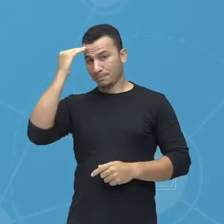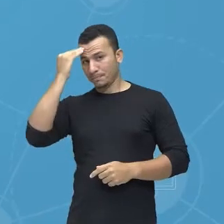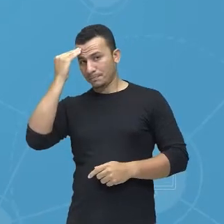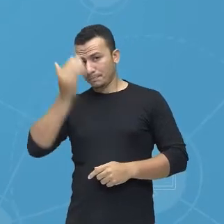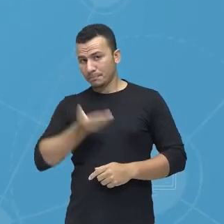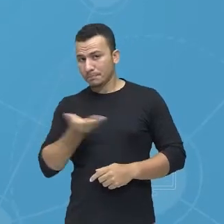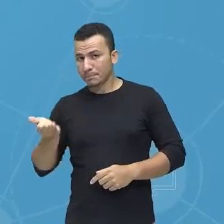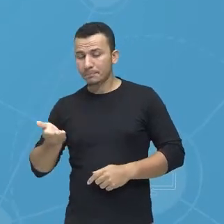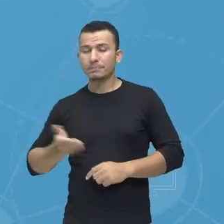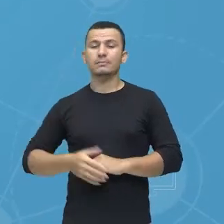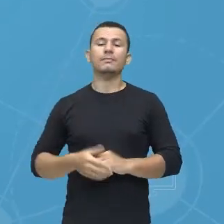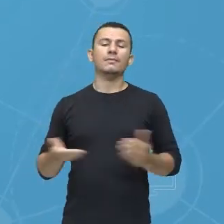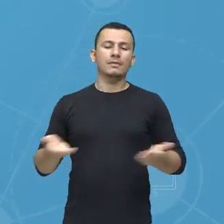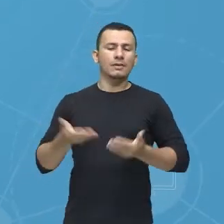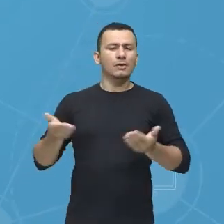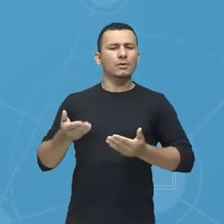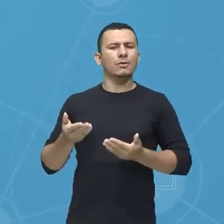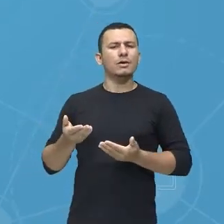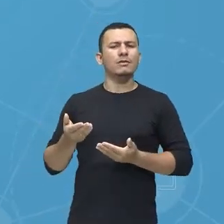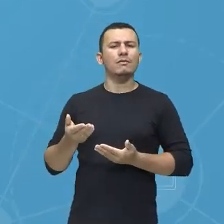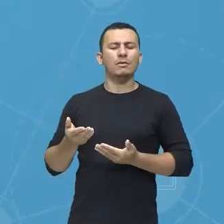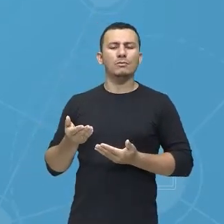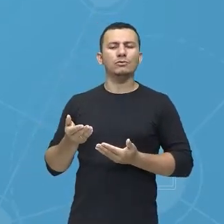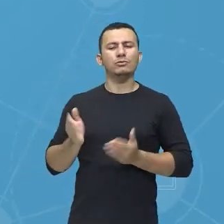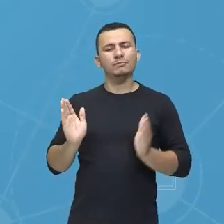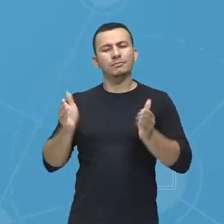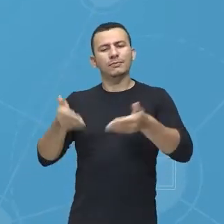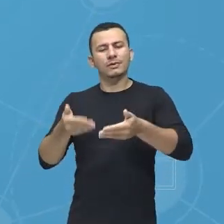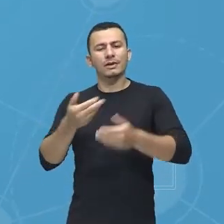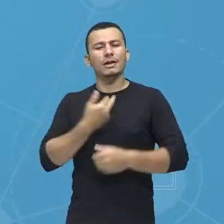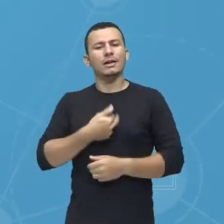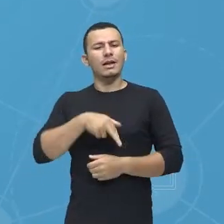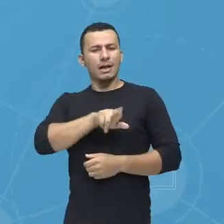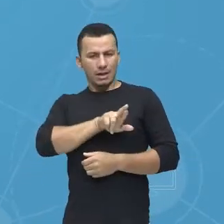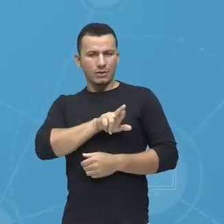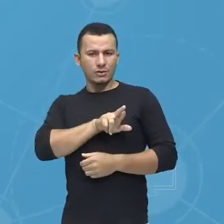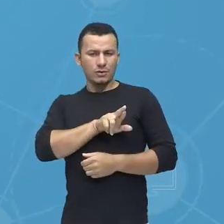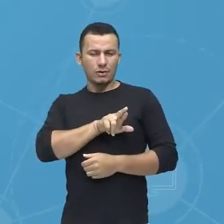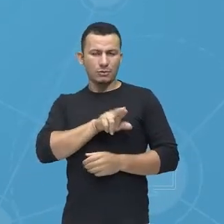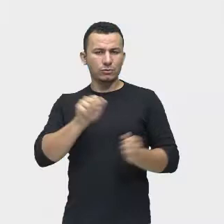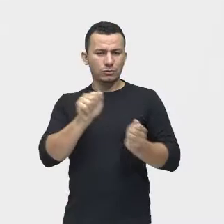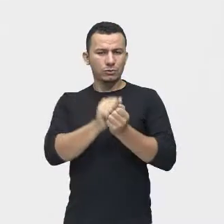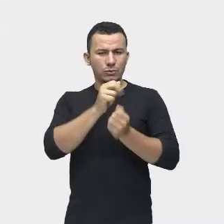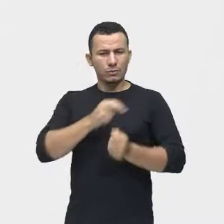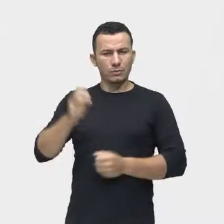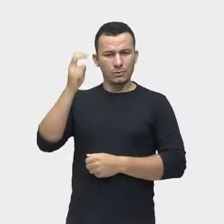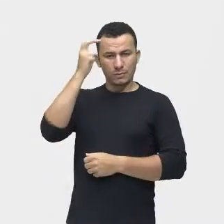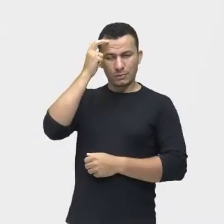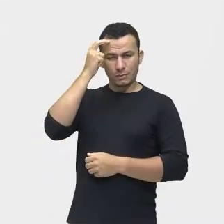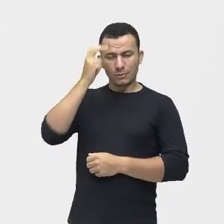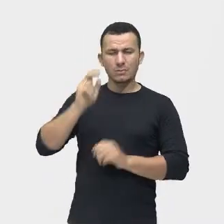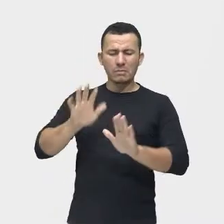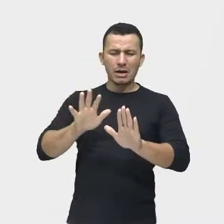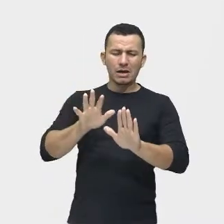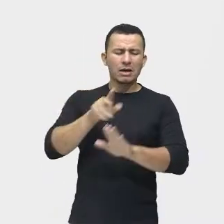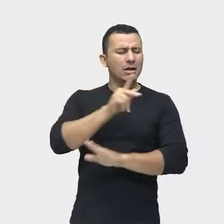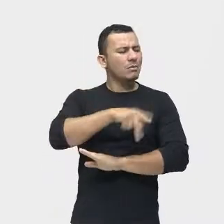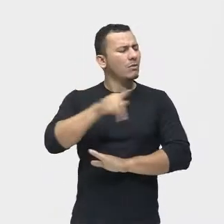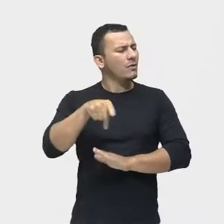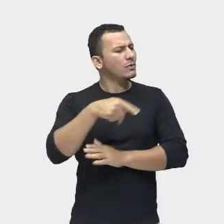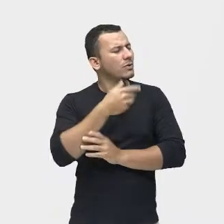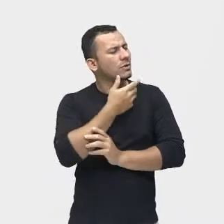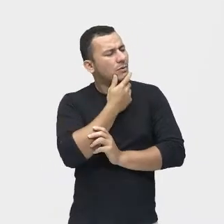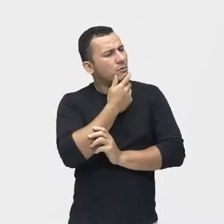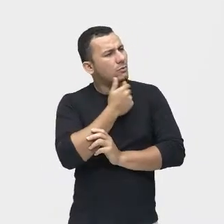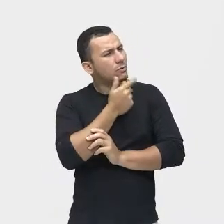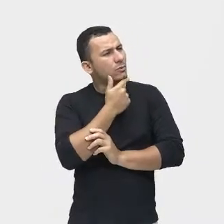vamos dar uma olhadinha agora na religião como fenômeno cultural. Mas, professora, a religião, ela está